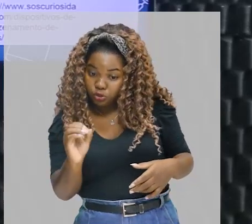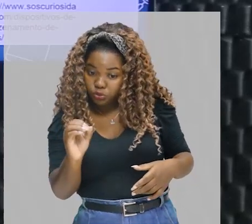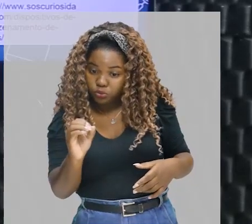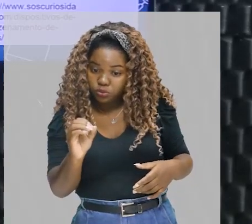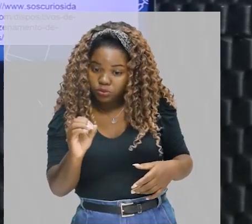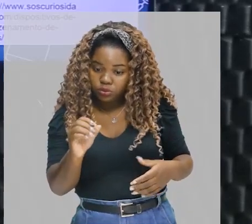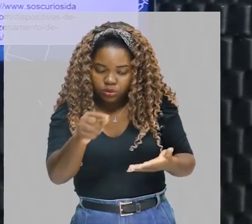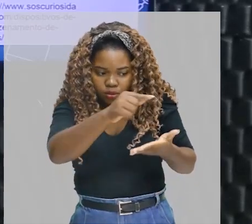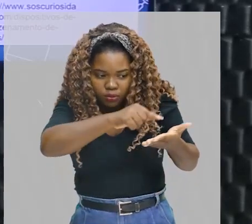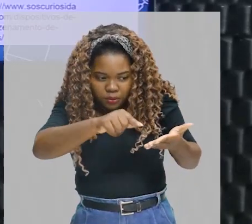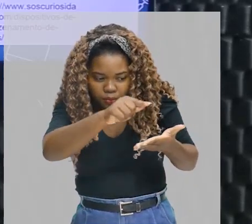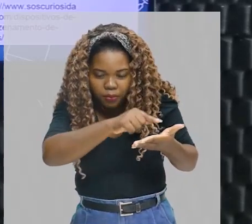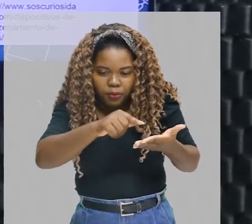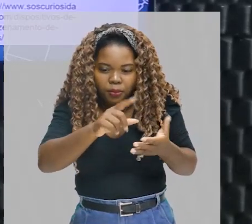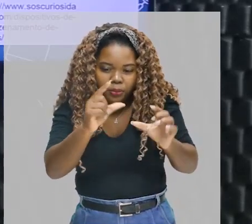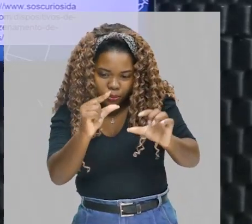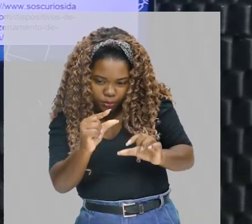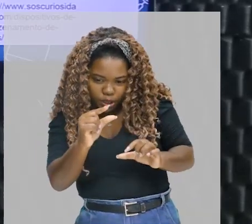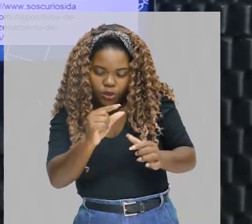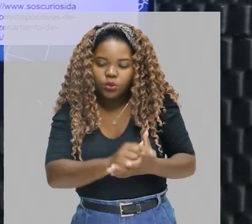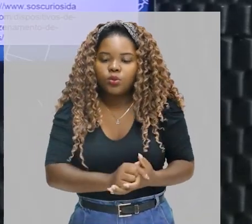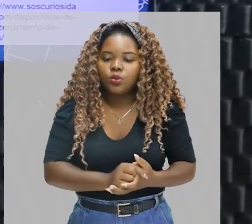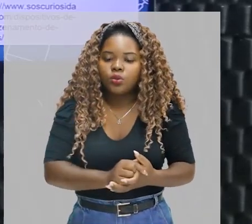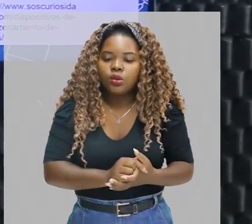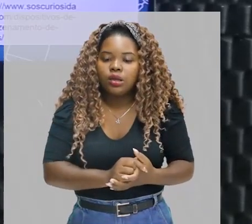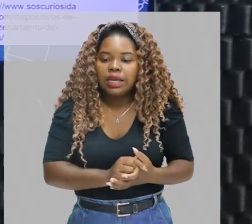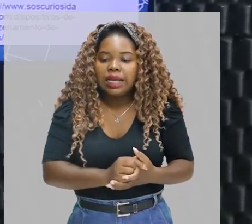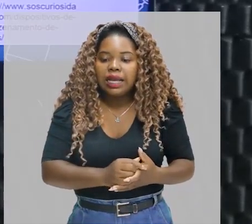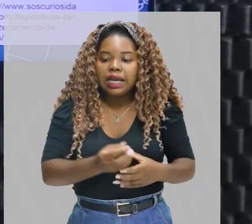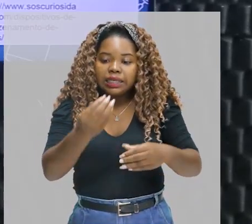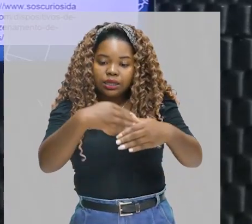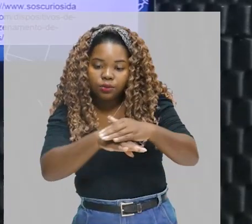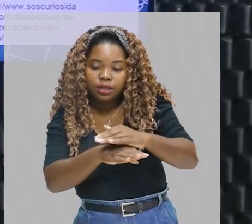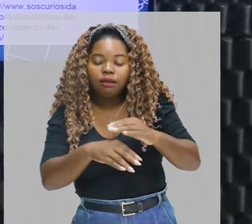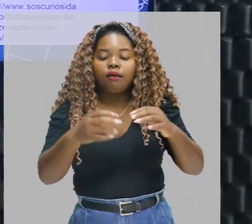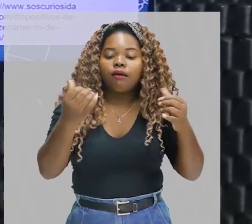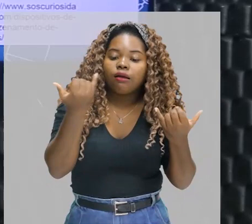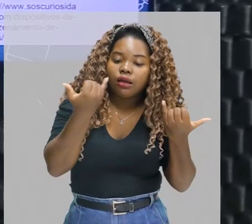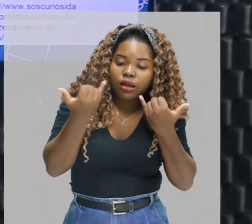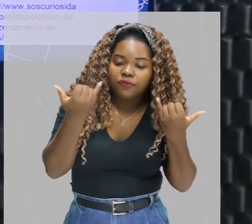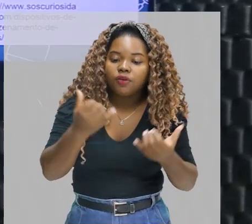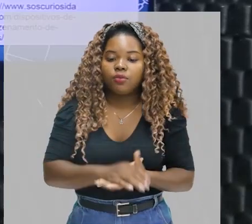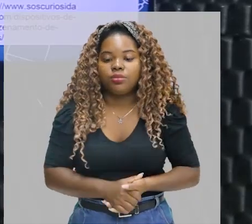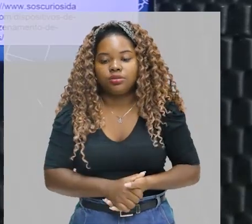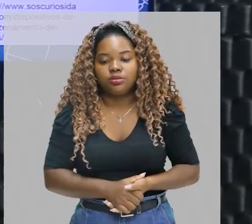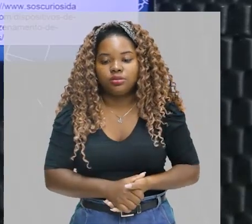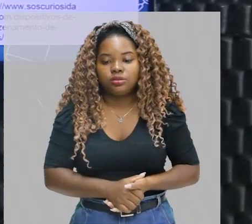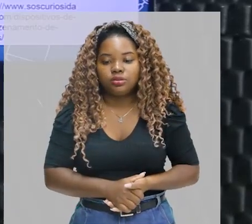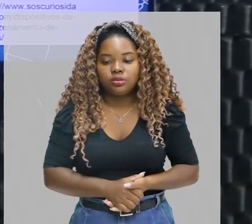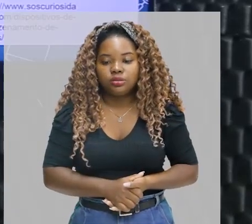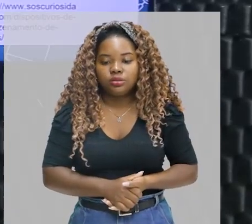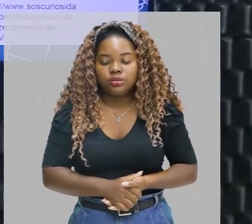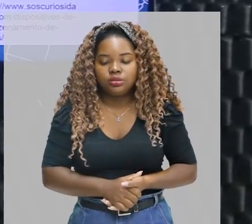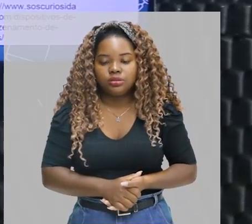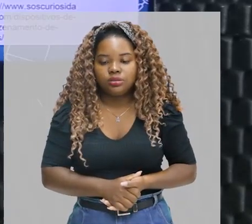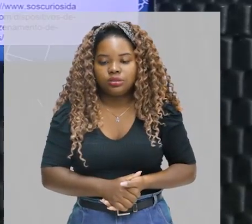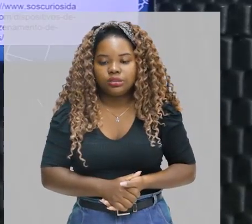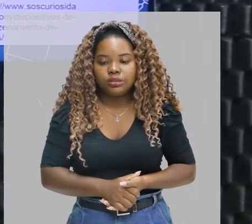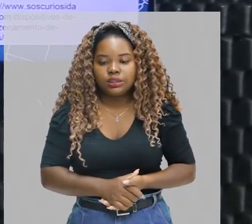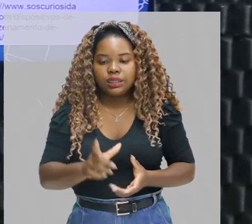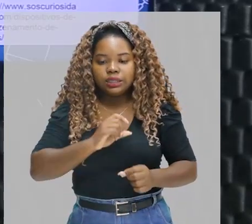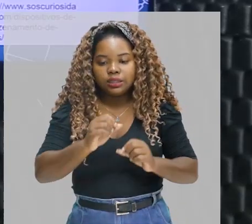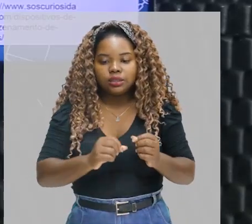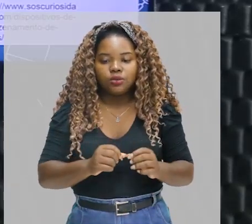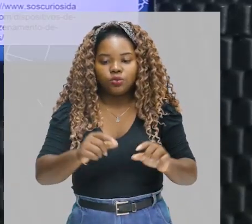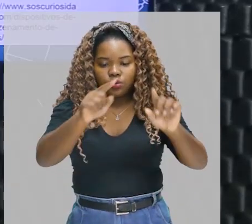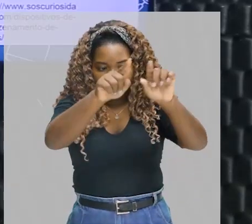um discozinho, uma fita, e que nessa fita vai ficar gravado a informação, né? Ele é protegido, essa parte aqui de